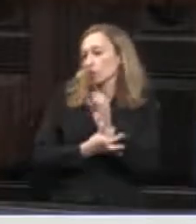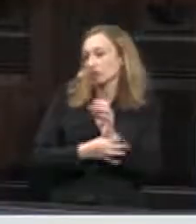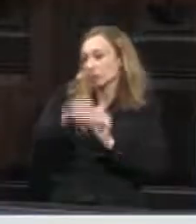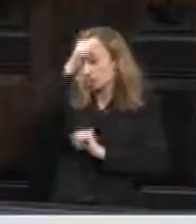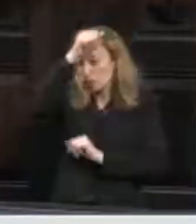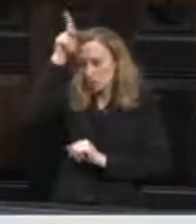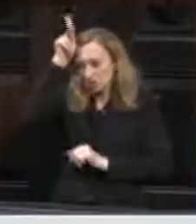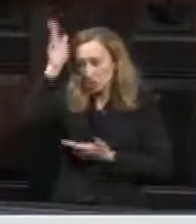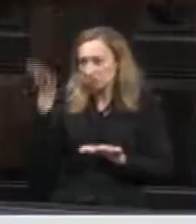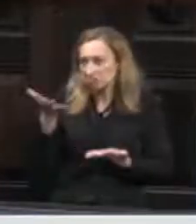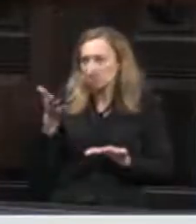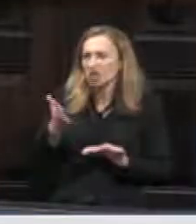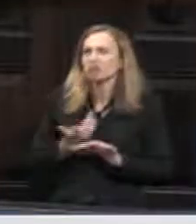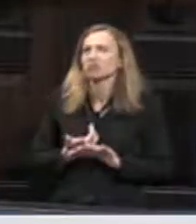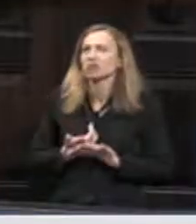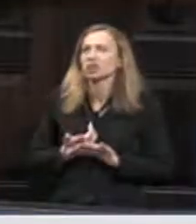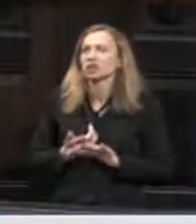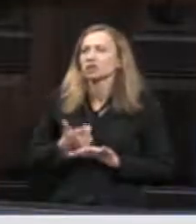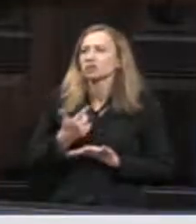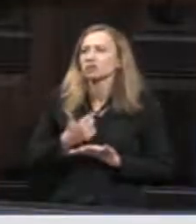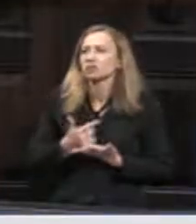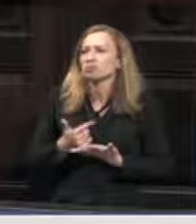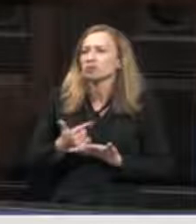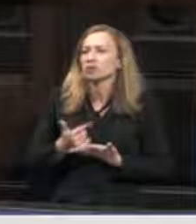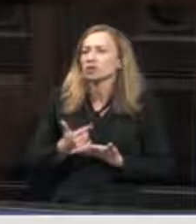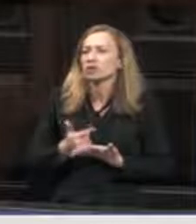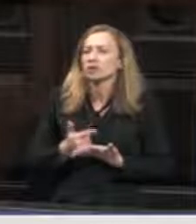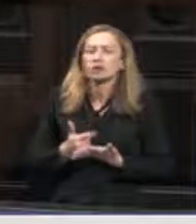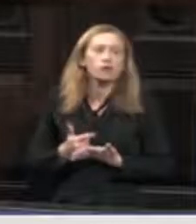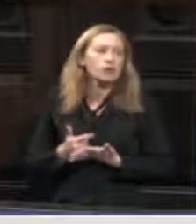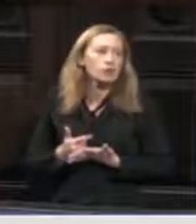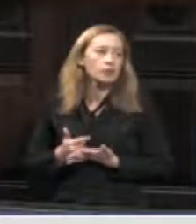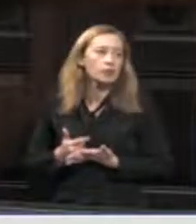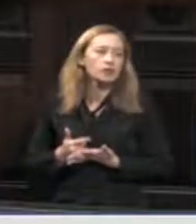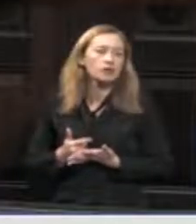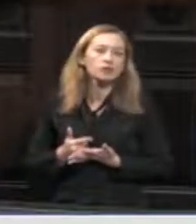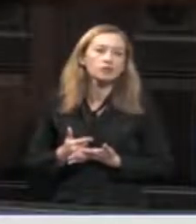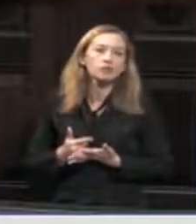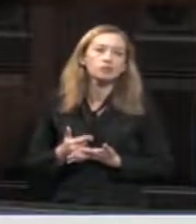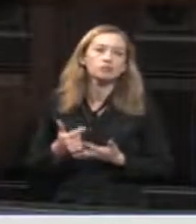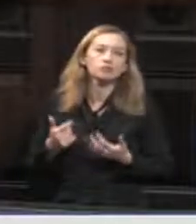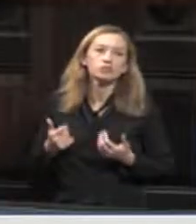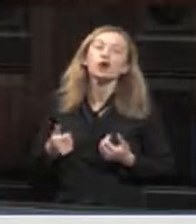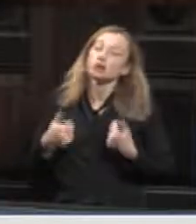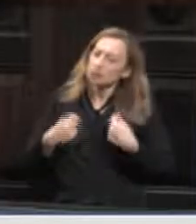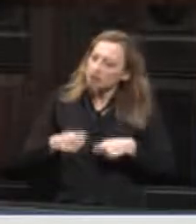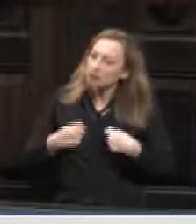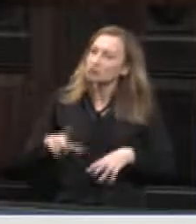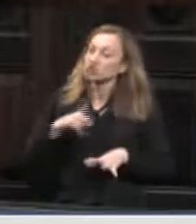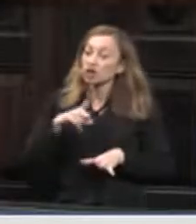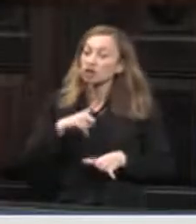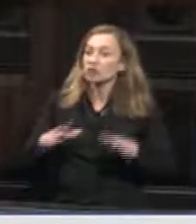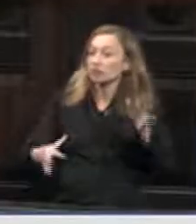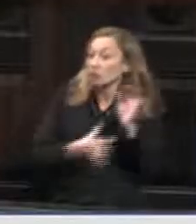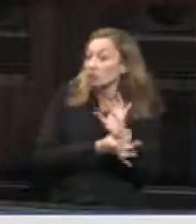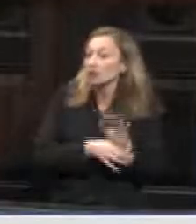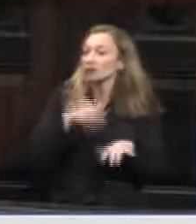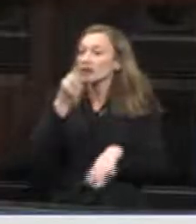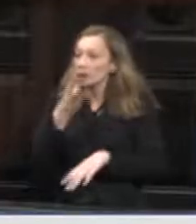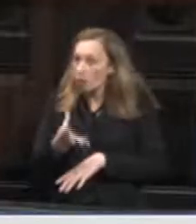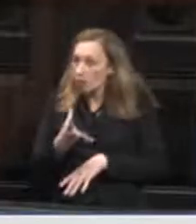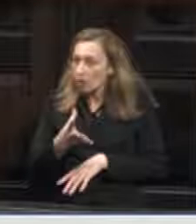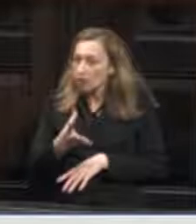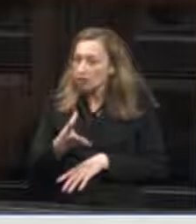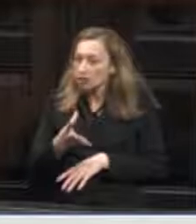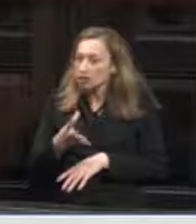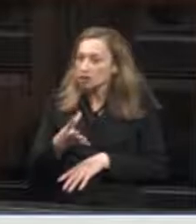Não que nós não tenhamos que ter uma segurança grande, com bastante policiais na zona sul do Rio de